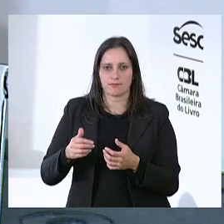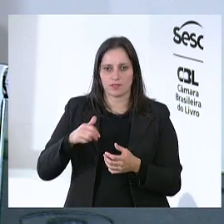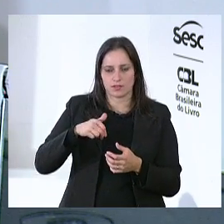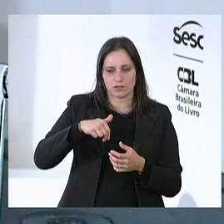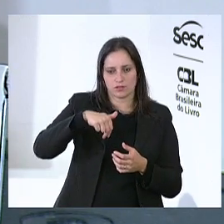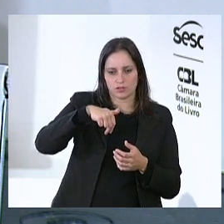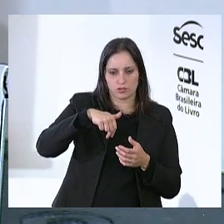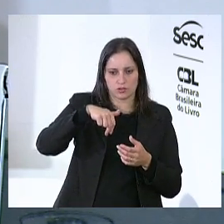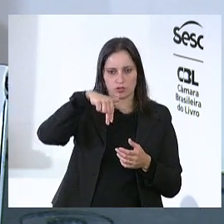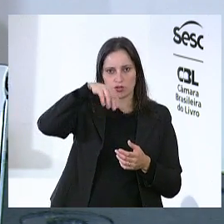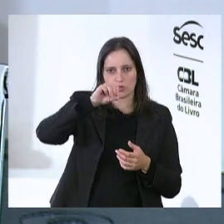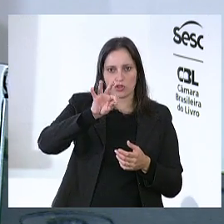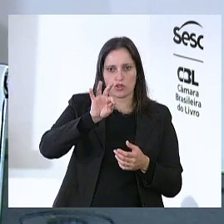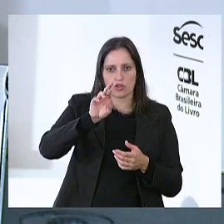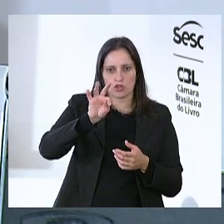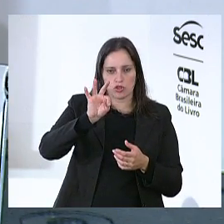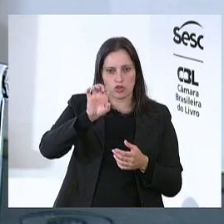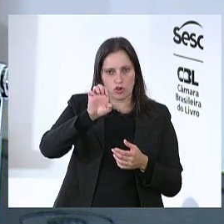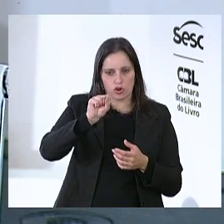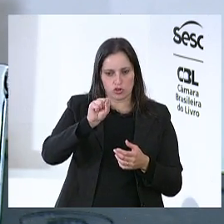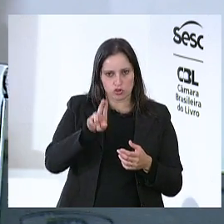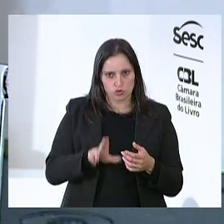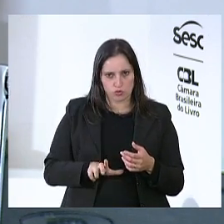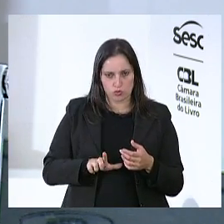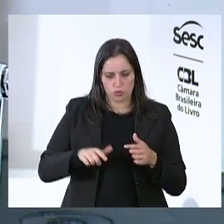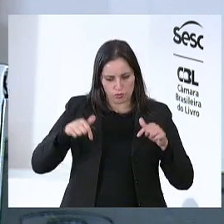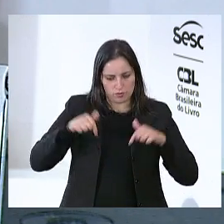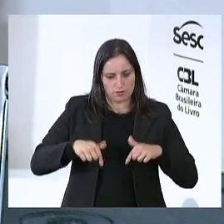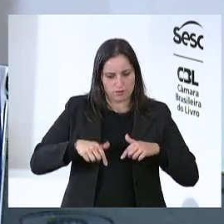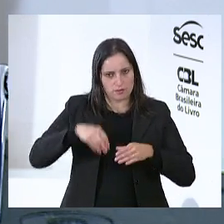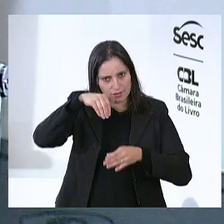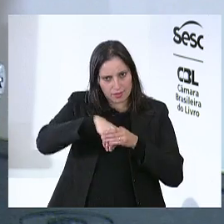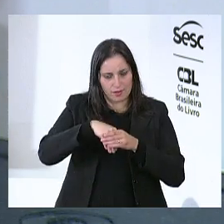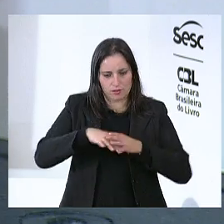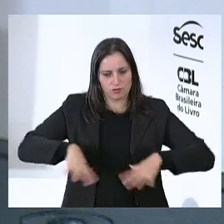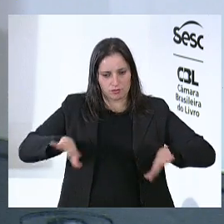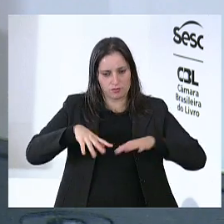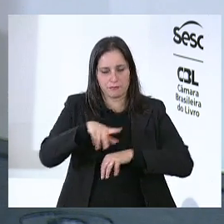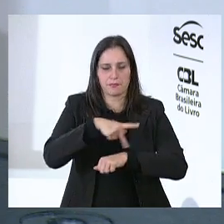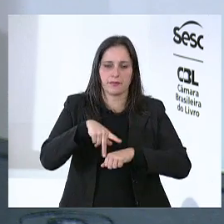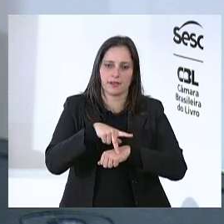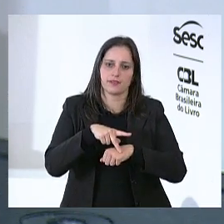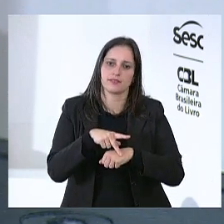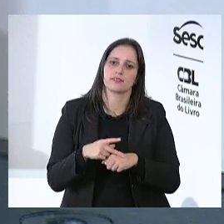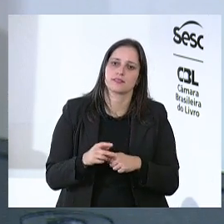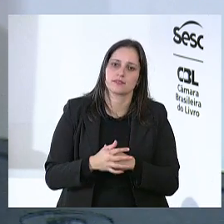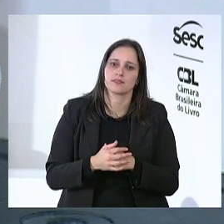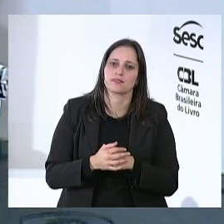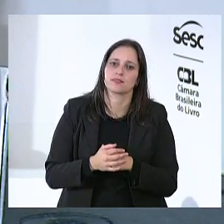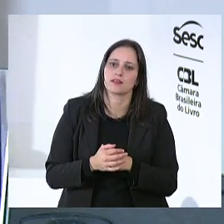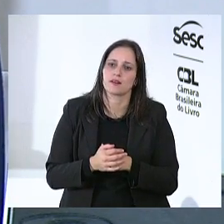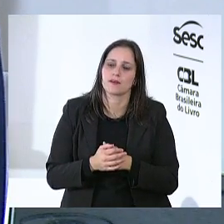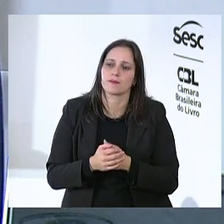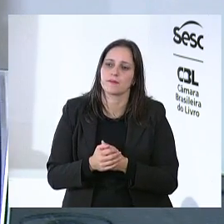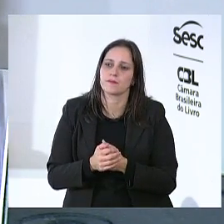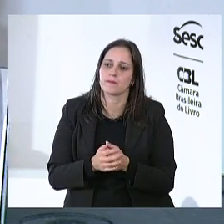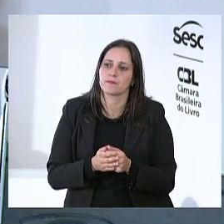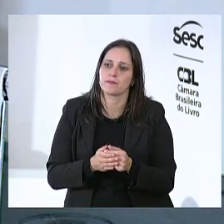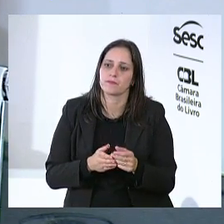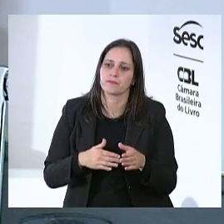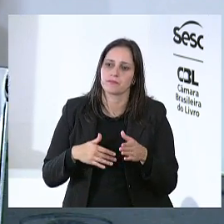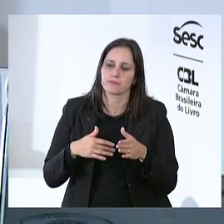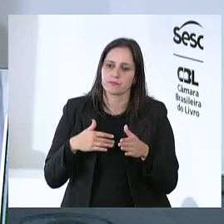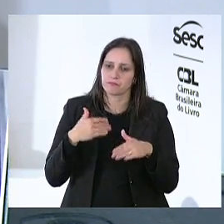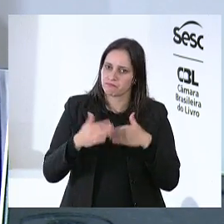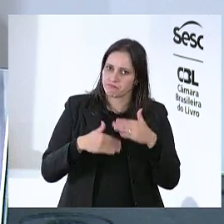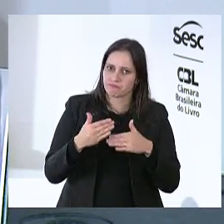dentro mesmo, né? Certo? Ter a sua própria colônia, né? Certo? Que depois a gente leria com Celso Furtado,